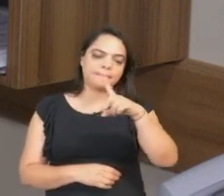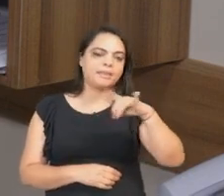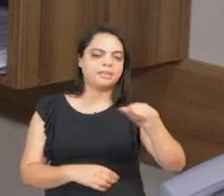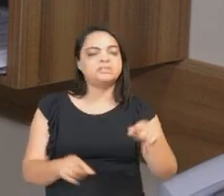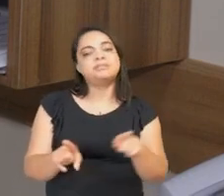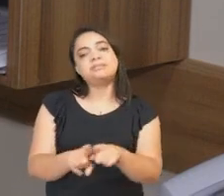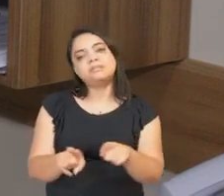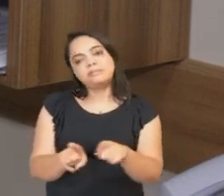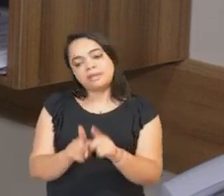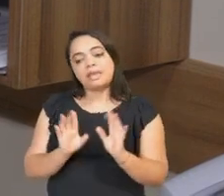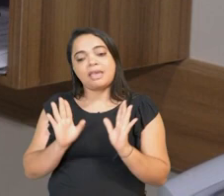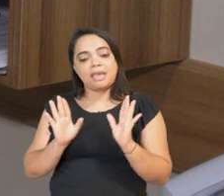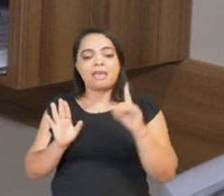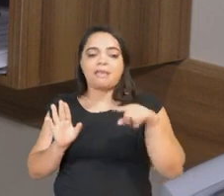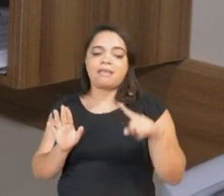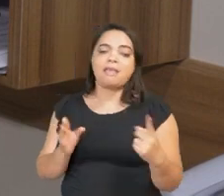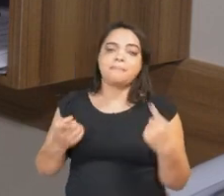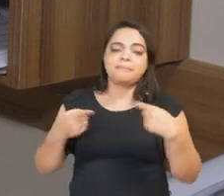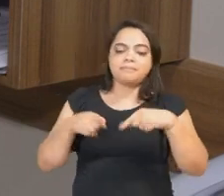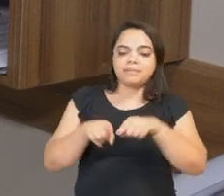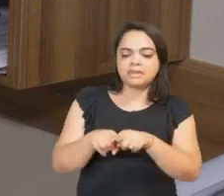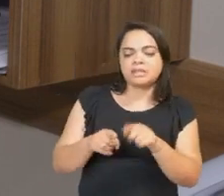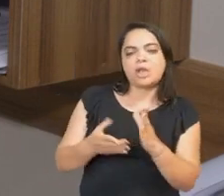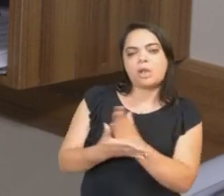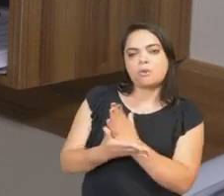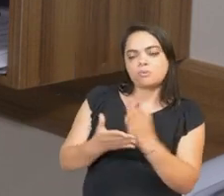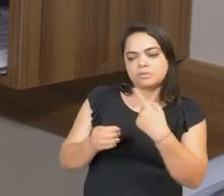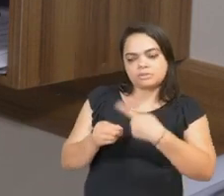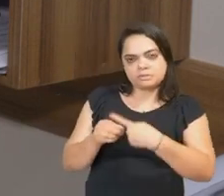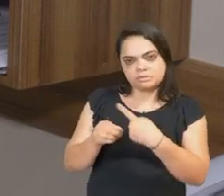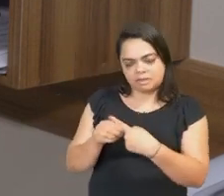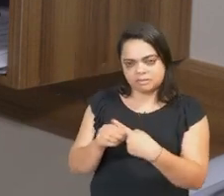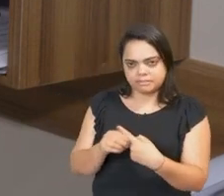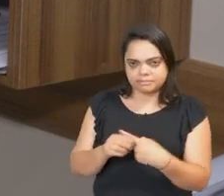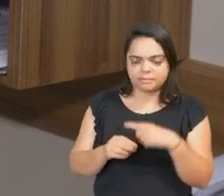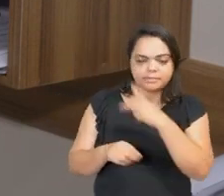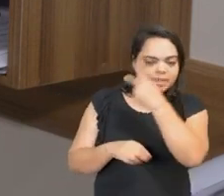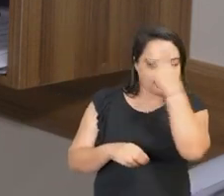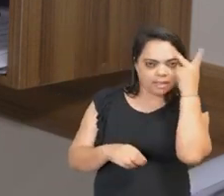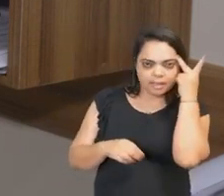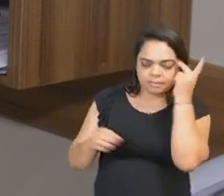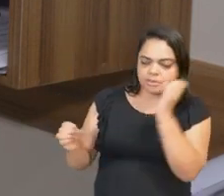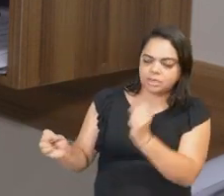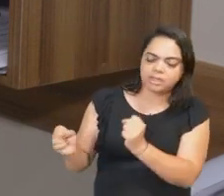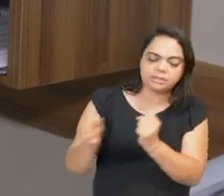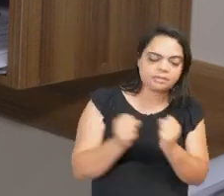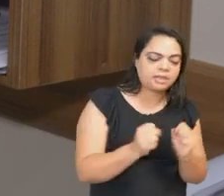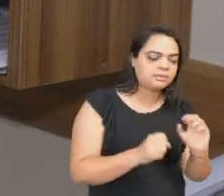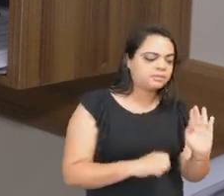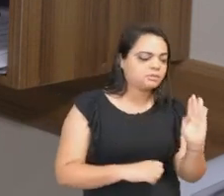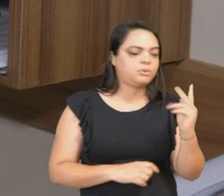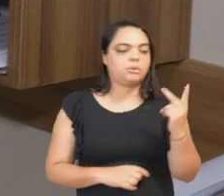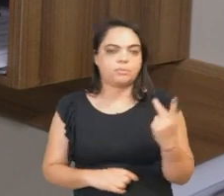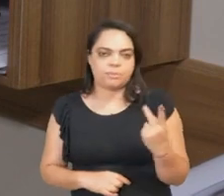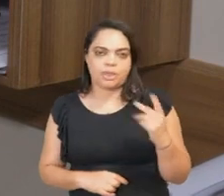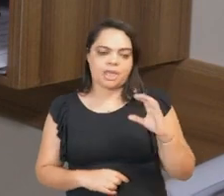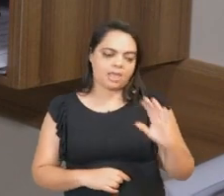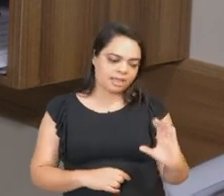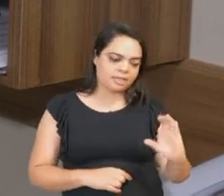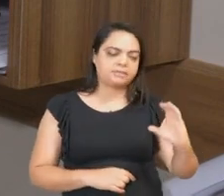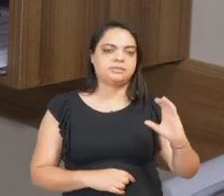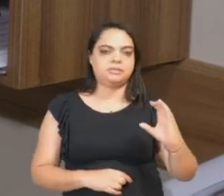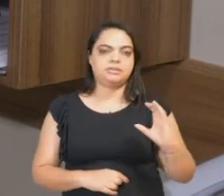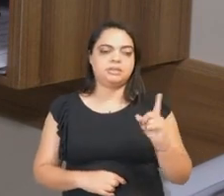média complexidade também que é pactuada com alguns municípios Então esse paciente é encaminhado para HC não